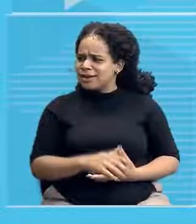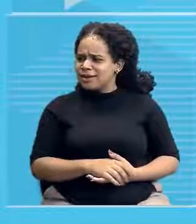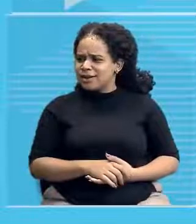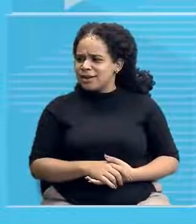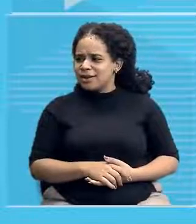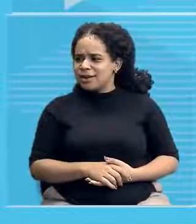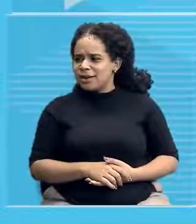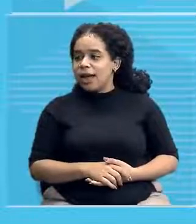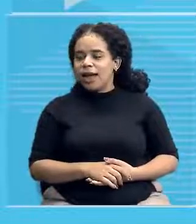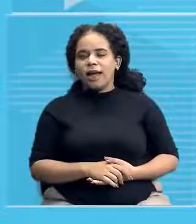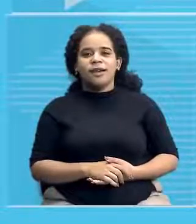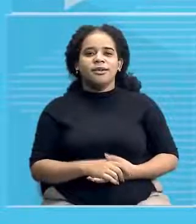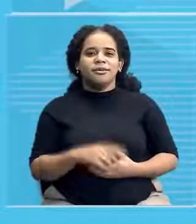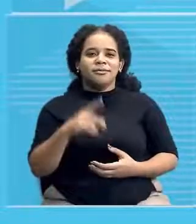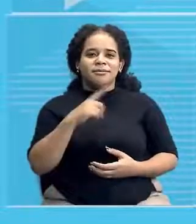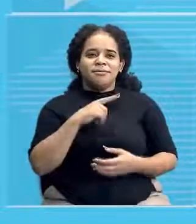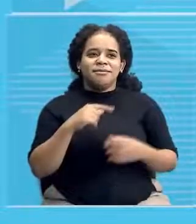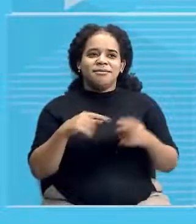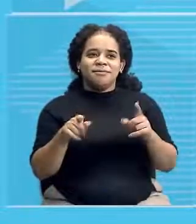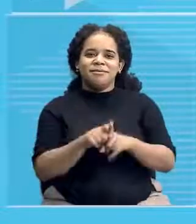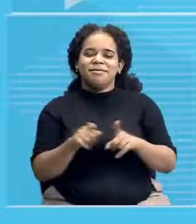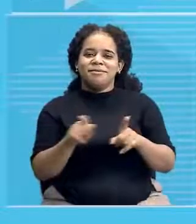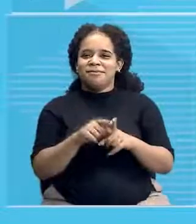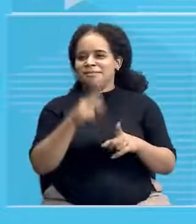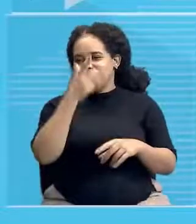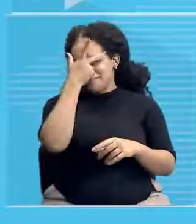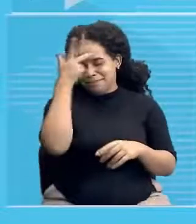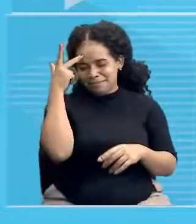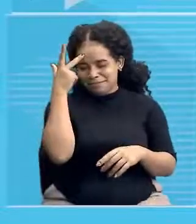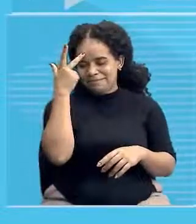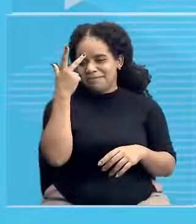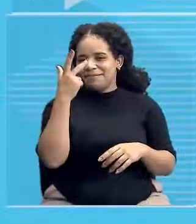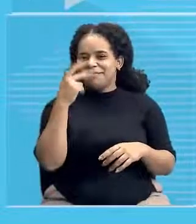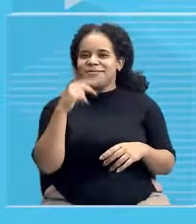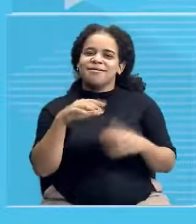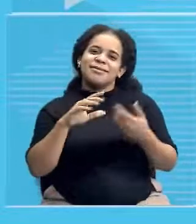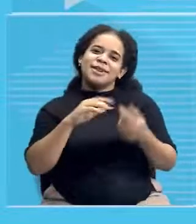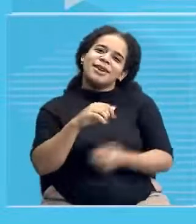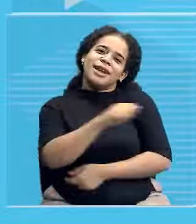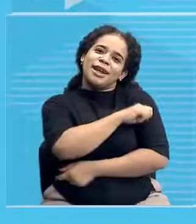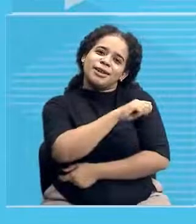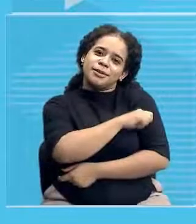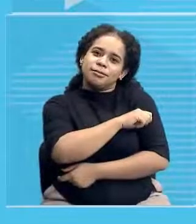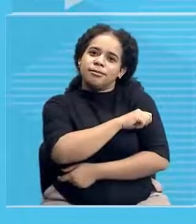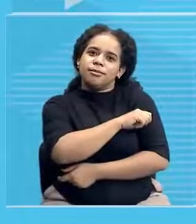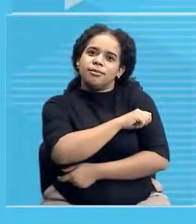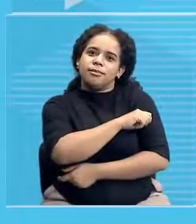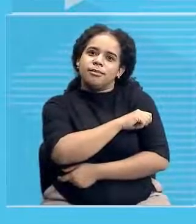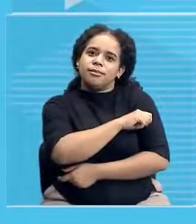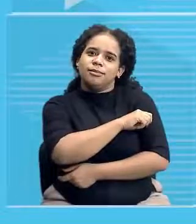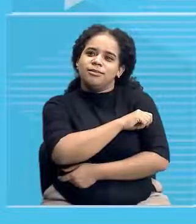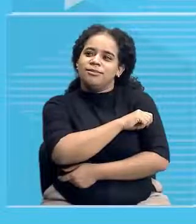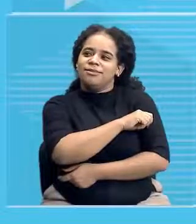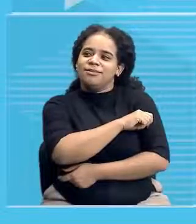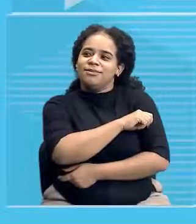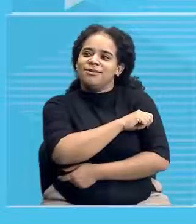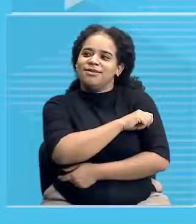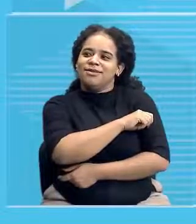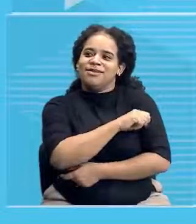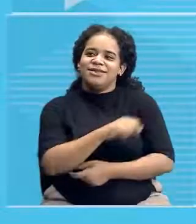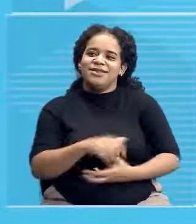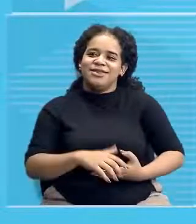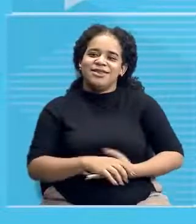Obrigado. Um salve aí para a Paula. Paula Tejano.